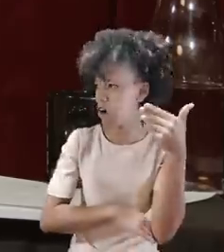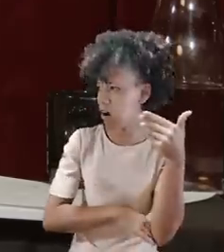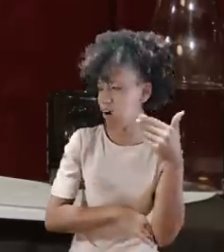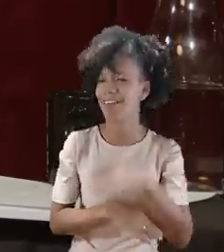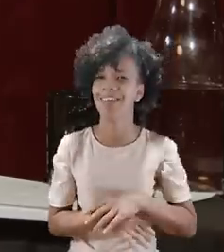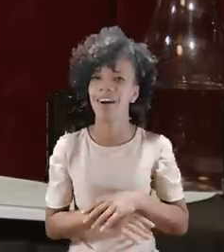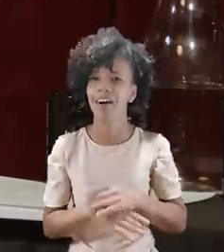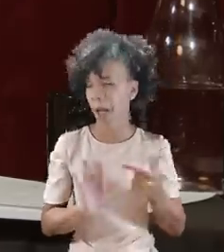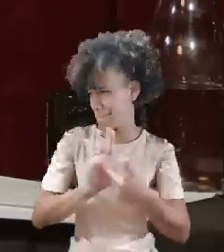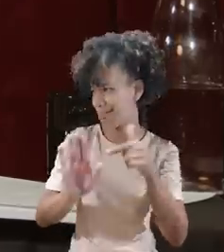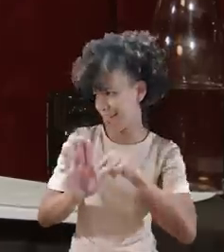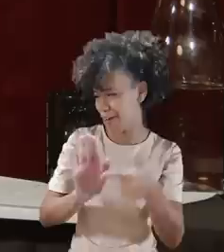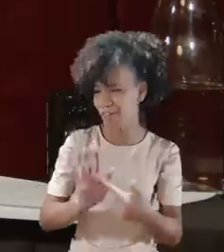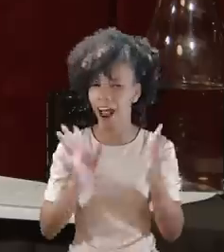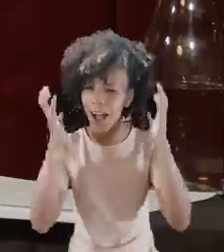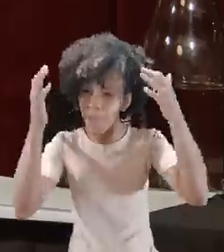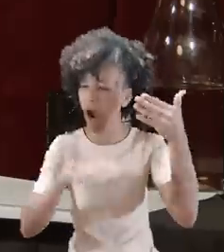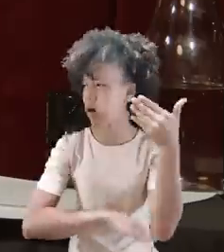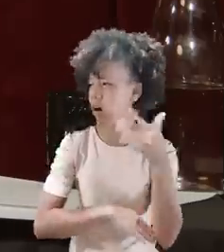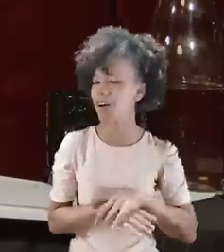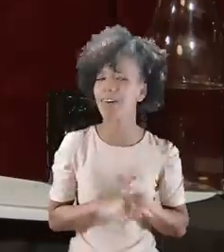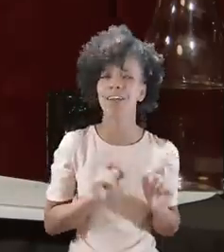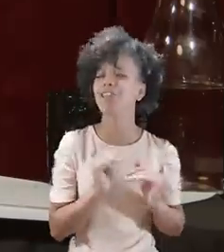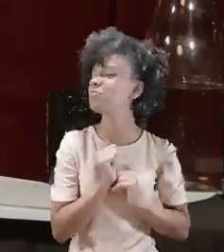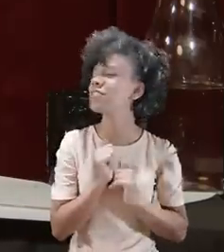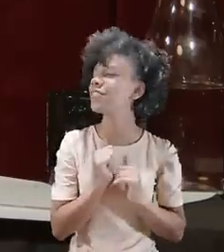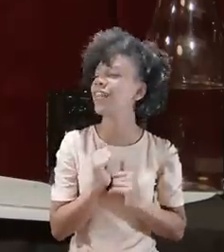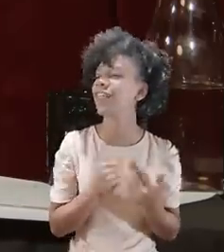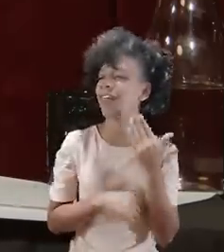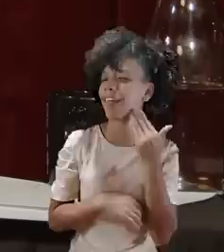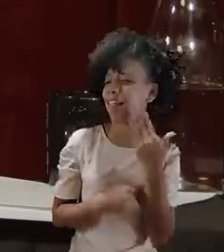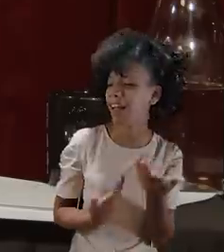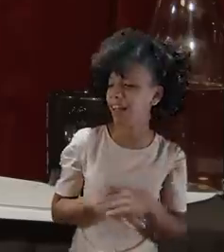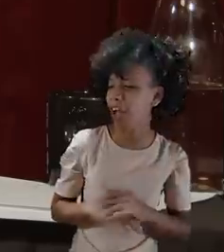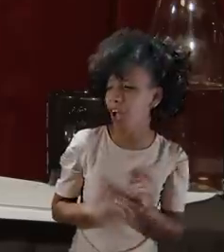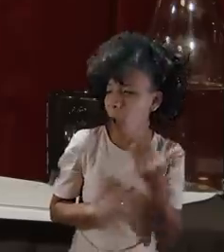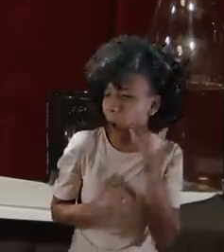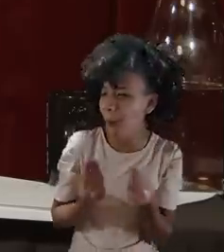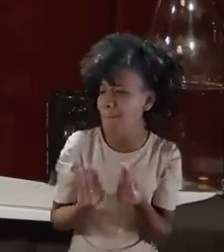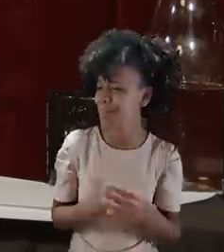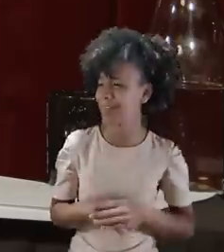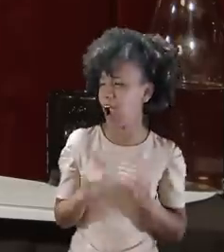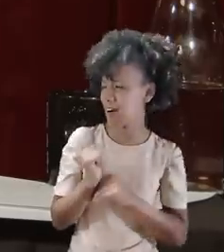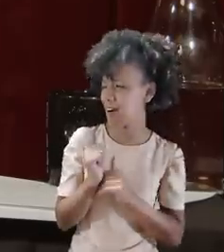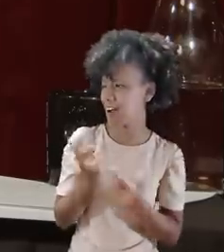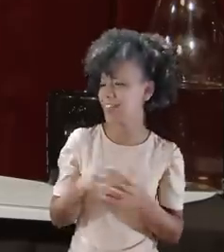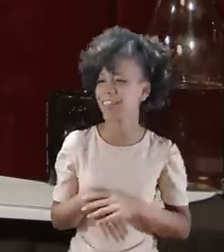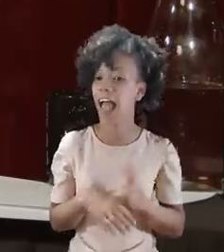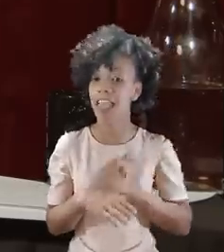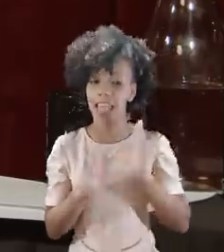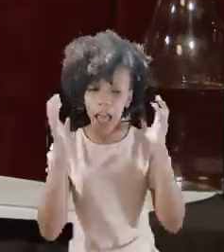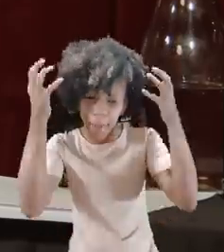foi o motel né cabelo Motel Que tipo de códigos vocês têm assim que eu queria entender Quais são os segredos de vocês assim no cabelo